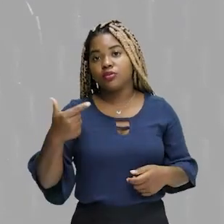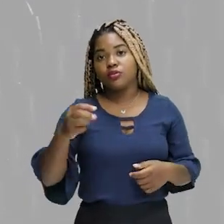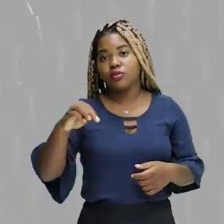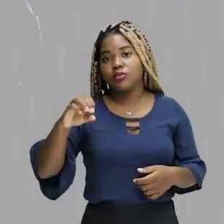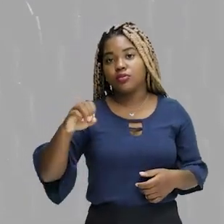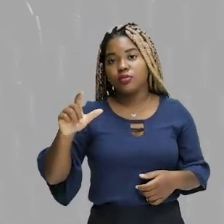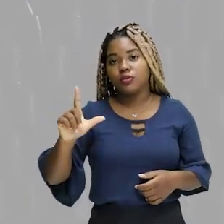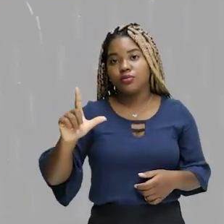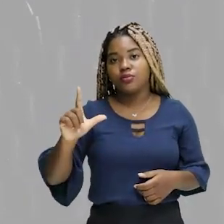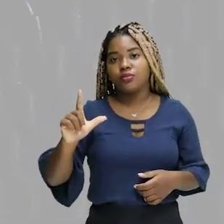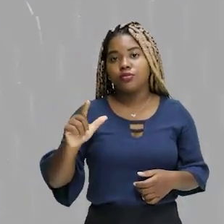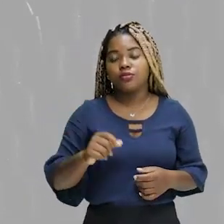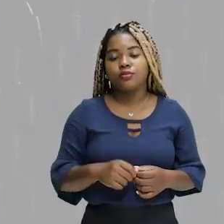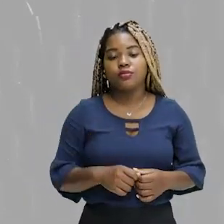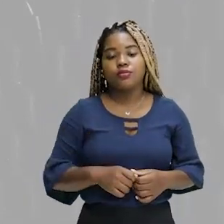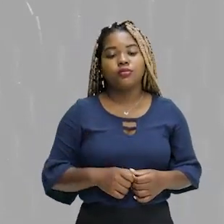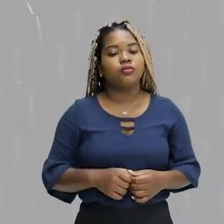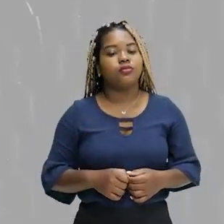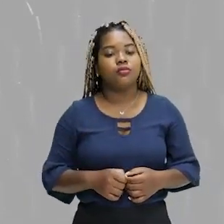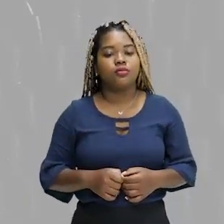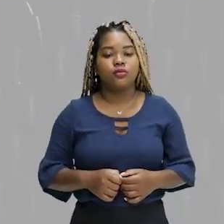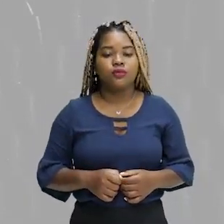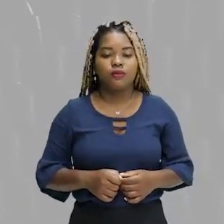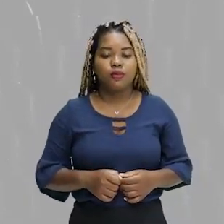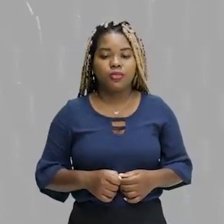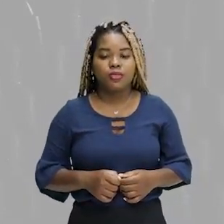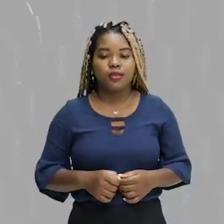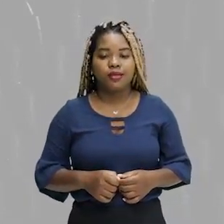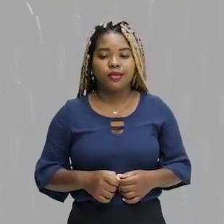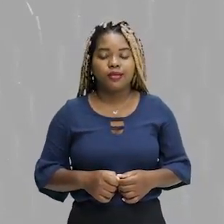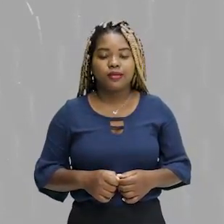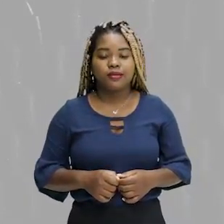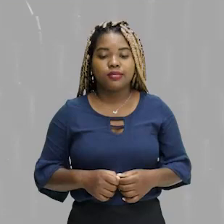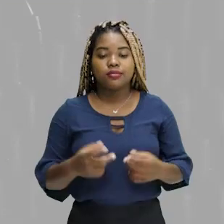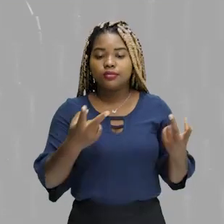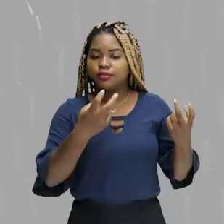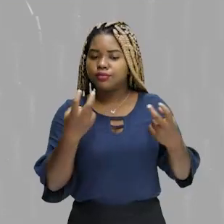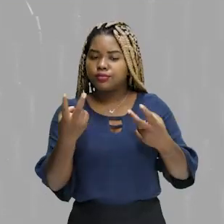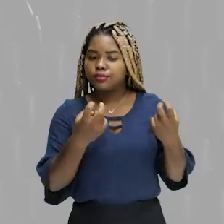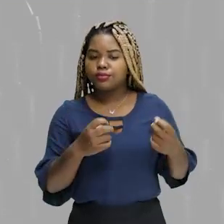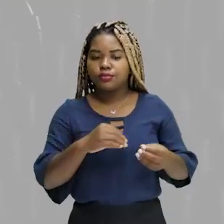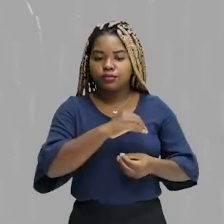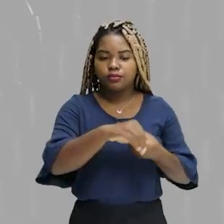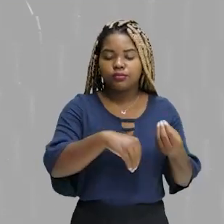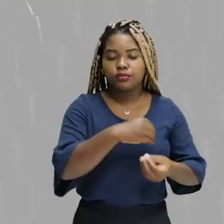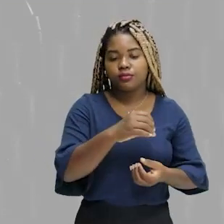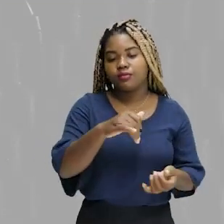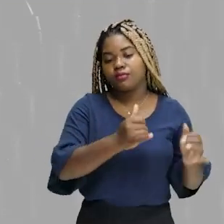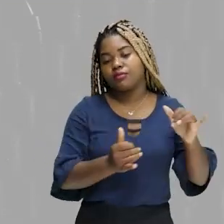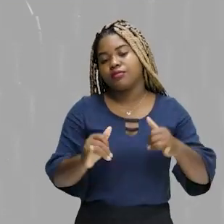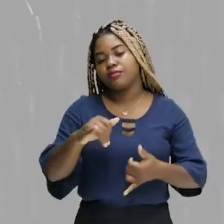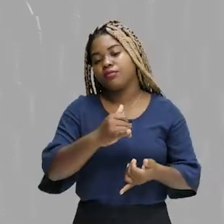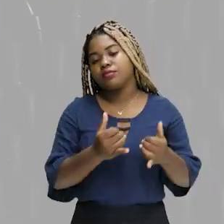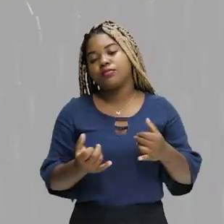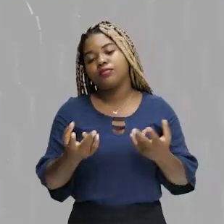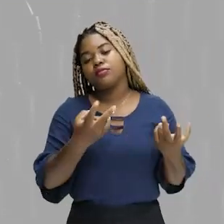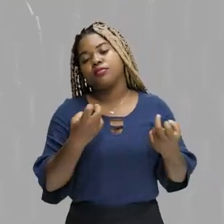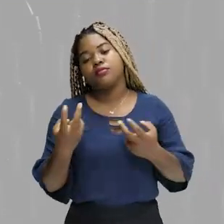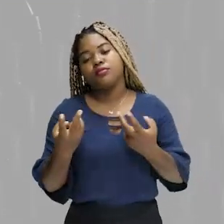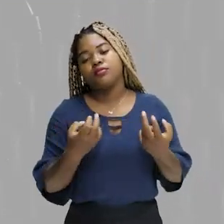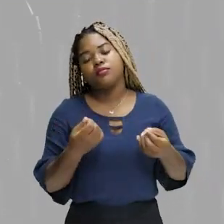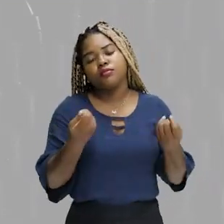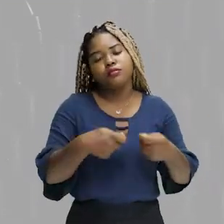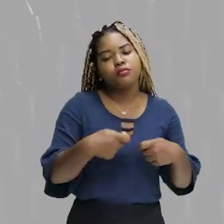iria multiplicar por 2. Então, assim a gente vai identificando as substâncias e vendo a necessidade, né? Se